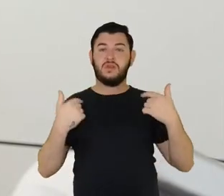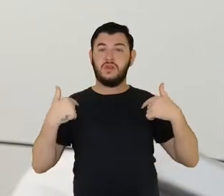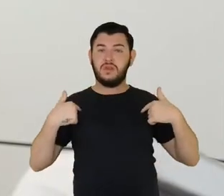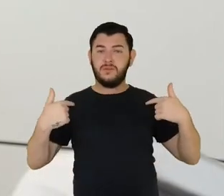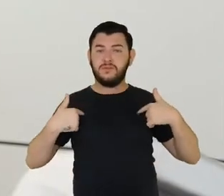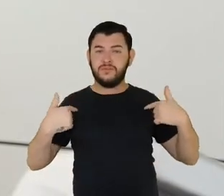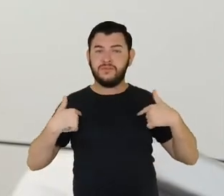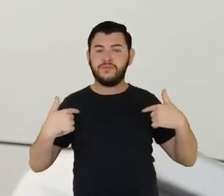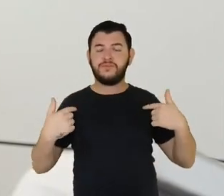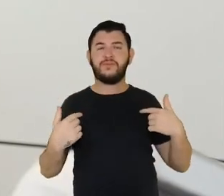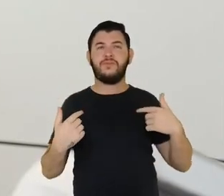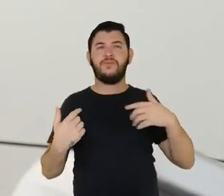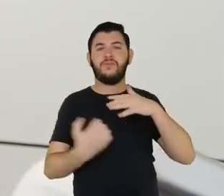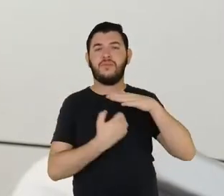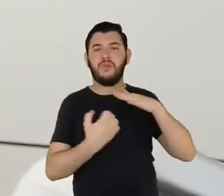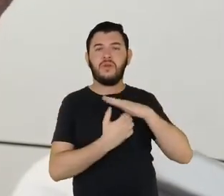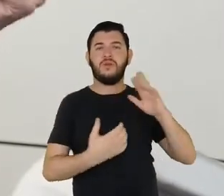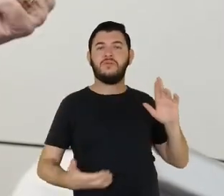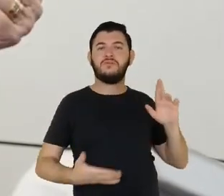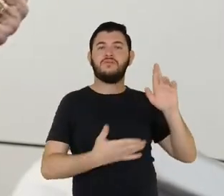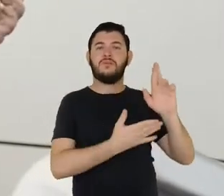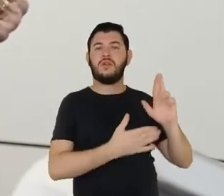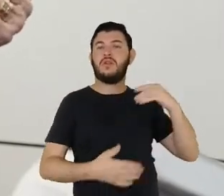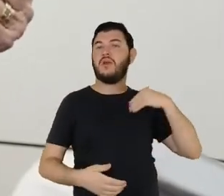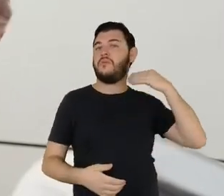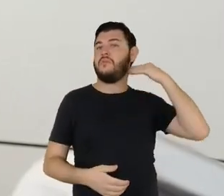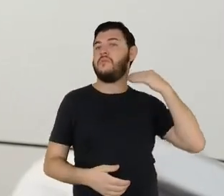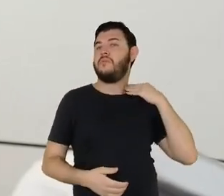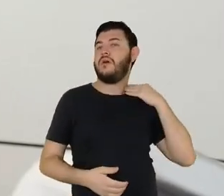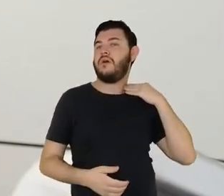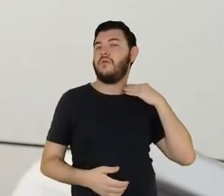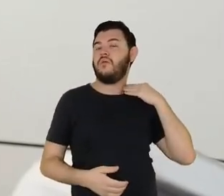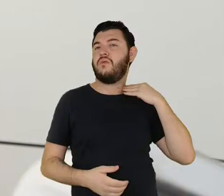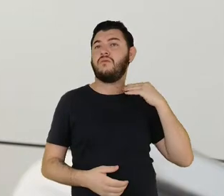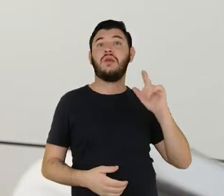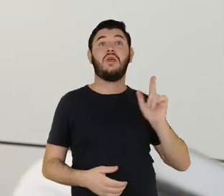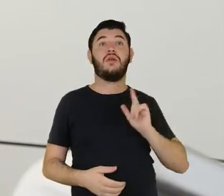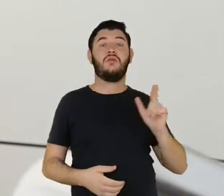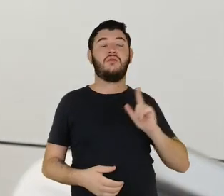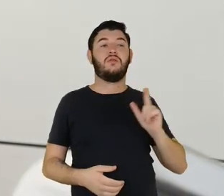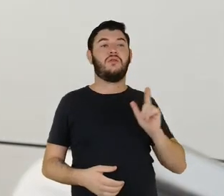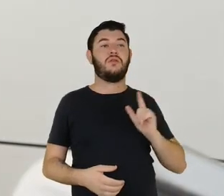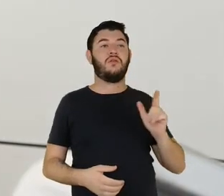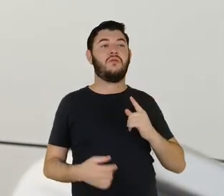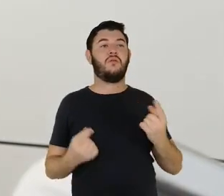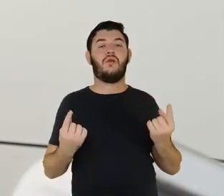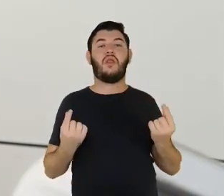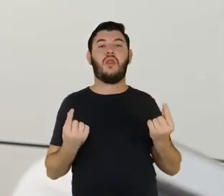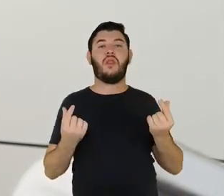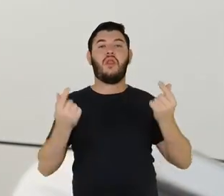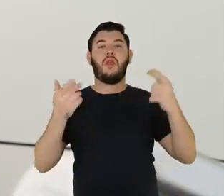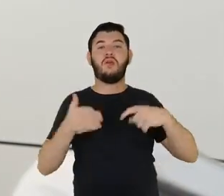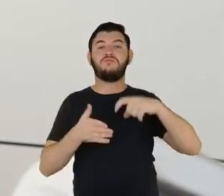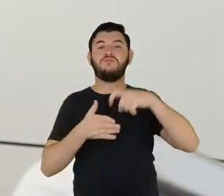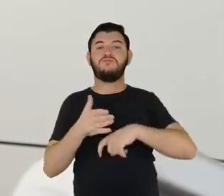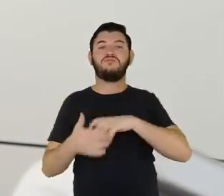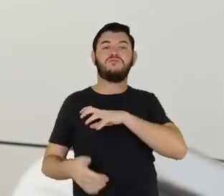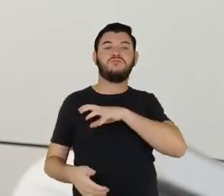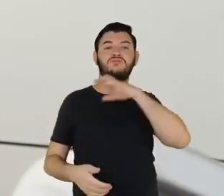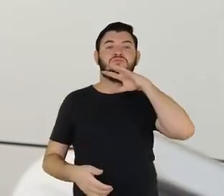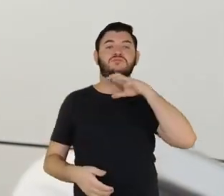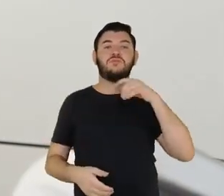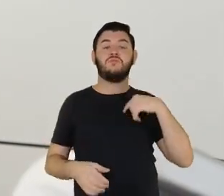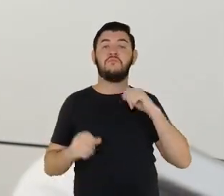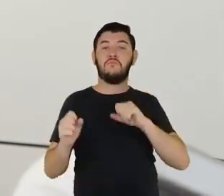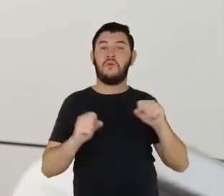banco e eu tenho milhões de imposto de renda, eu posso tirar 1% do bruto, mas eu pago